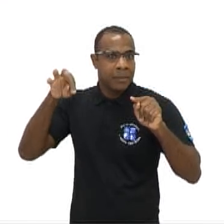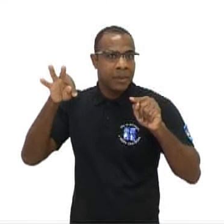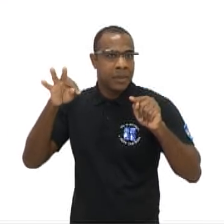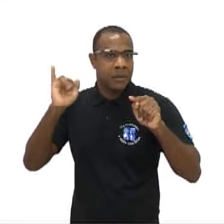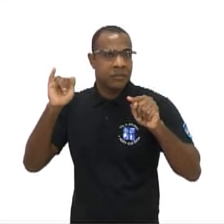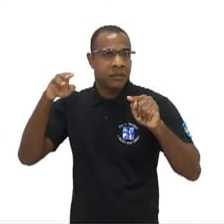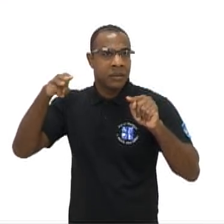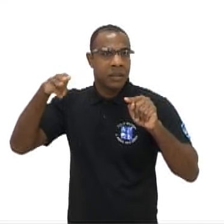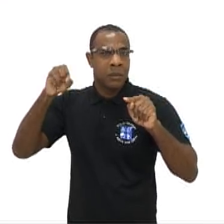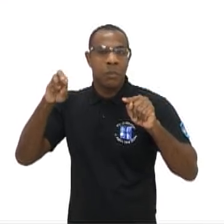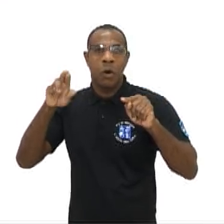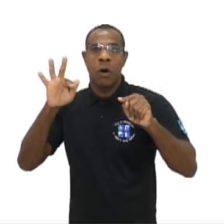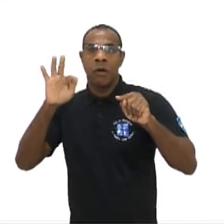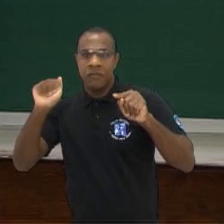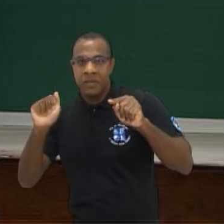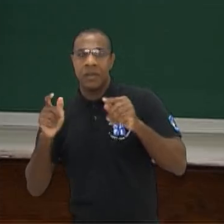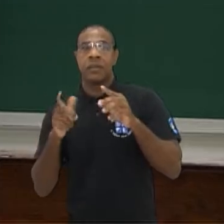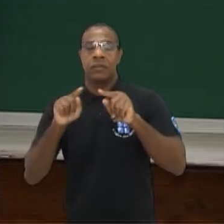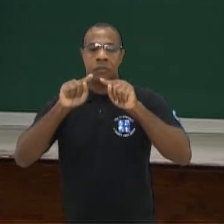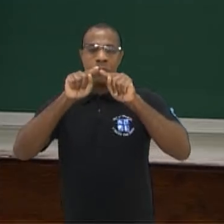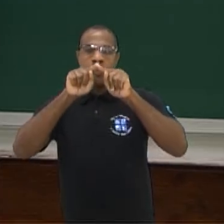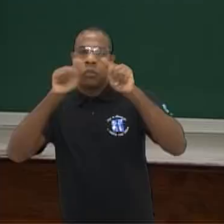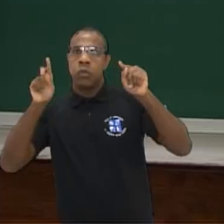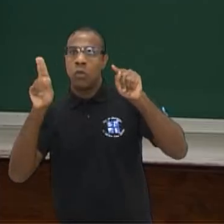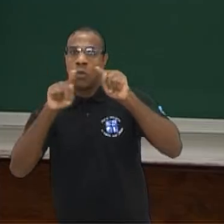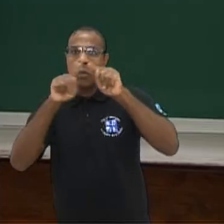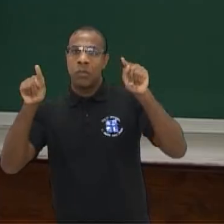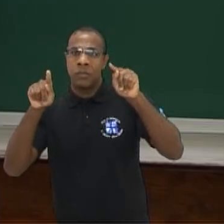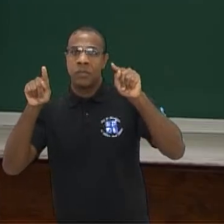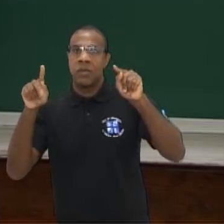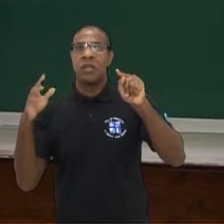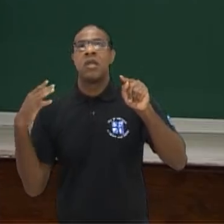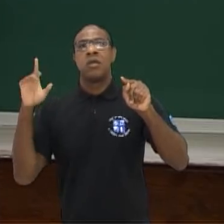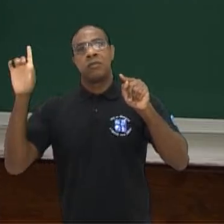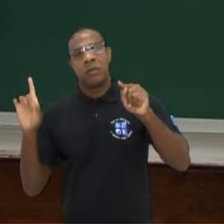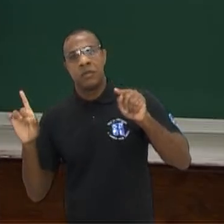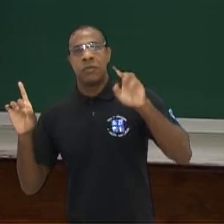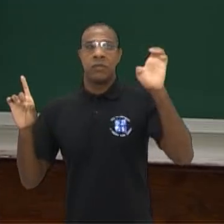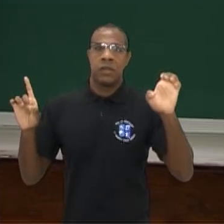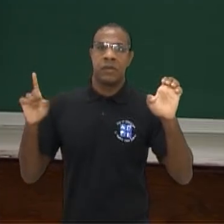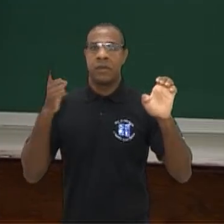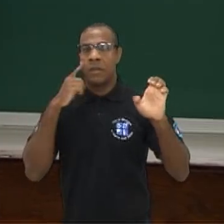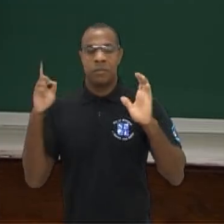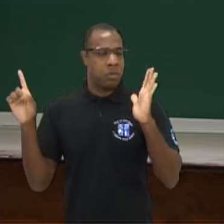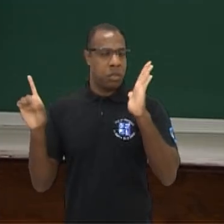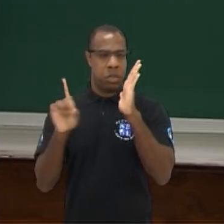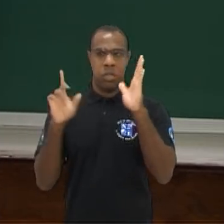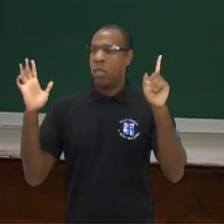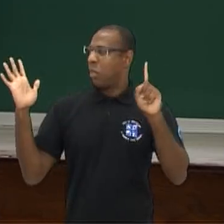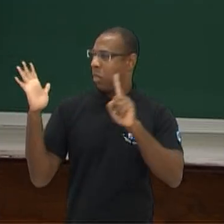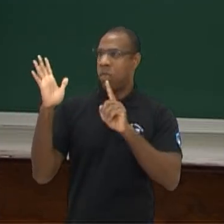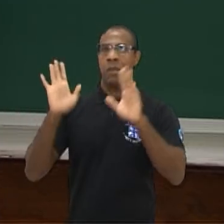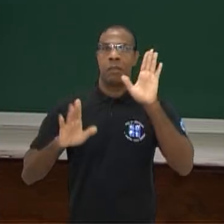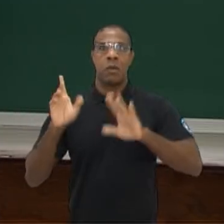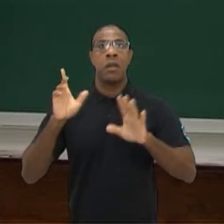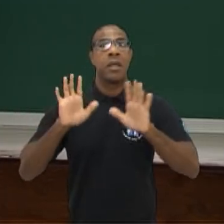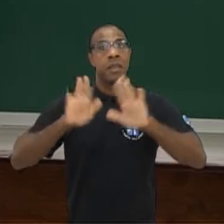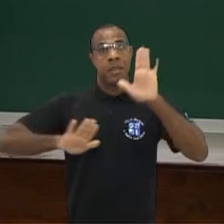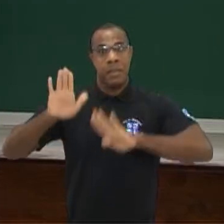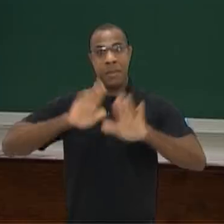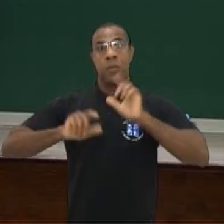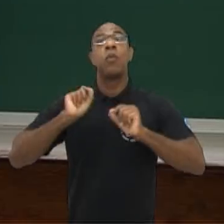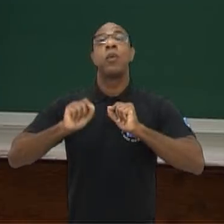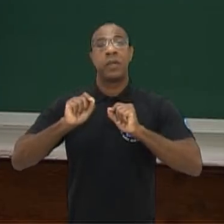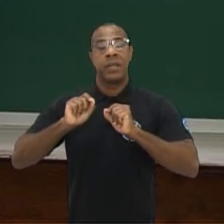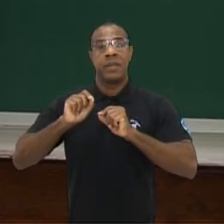esse contexto, a adequação do direito para o esquerdo que acaba dando aquela inversão no modo de visualização, ok?